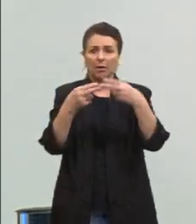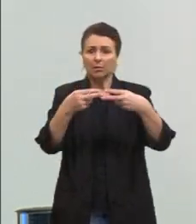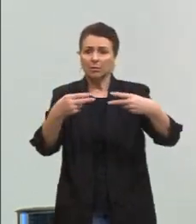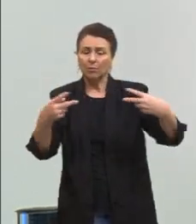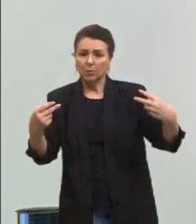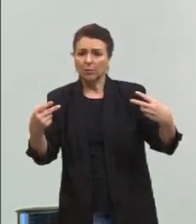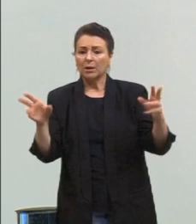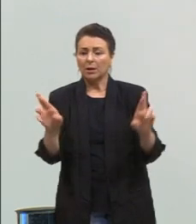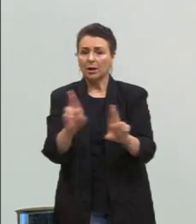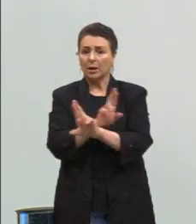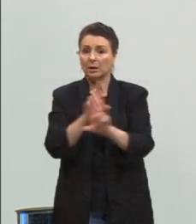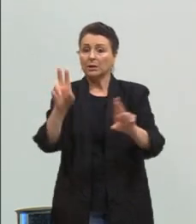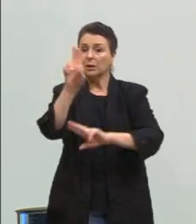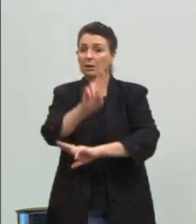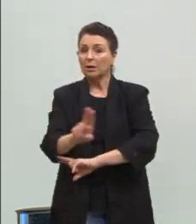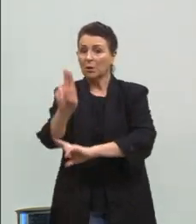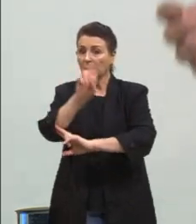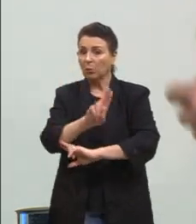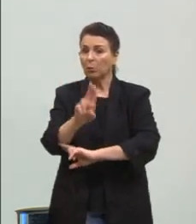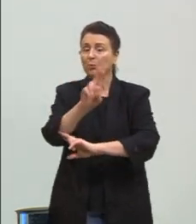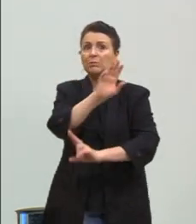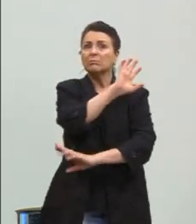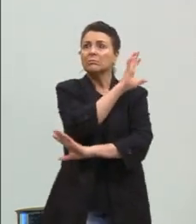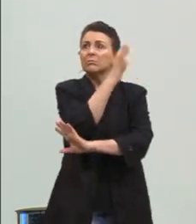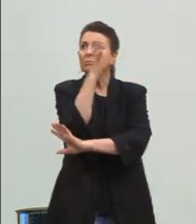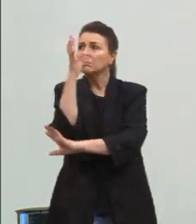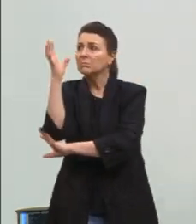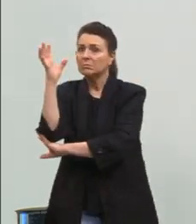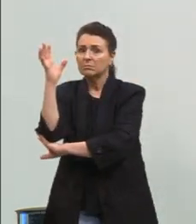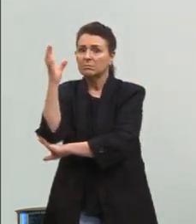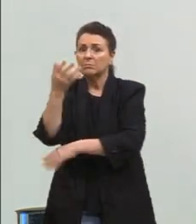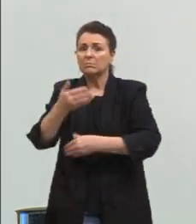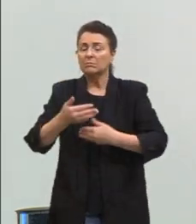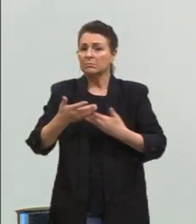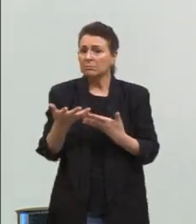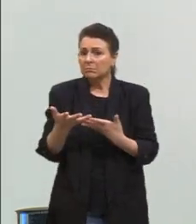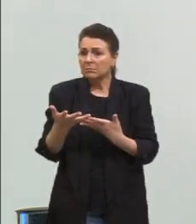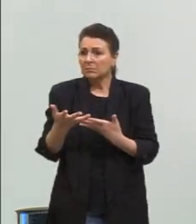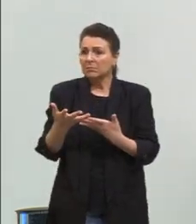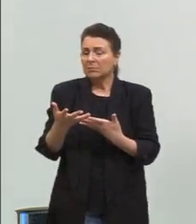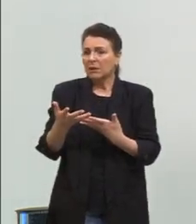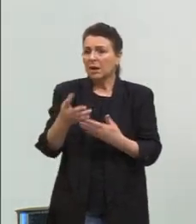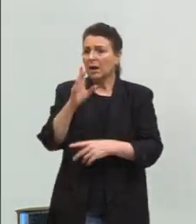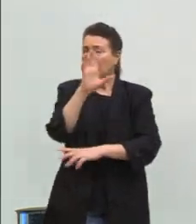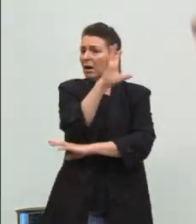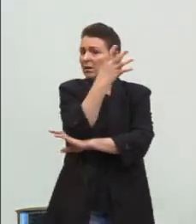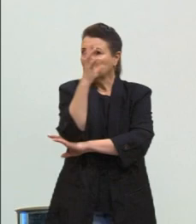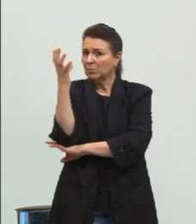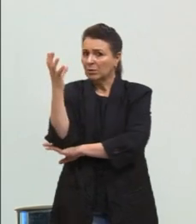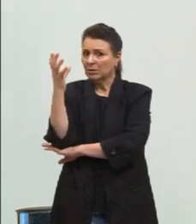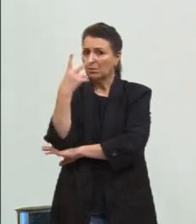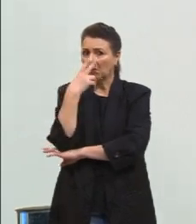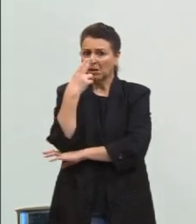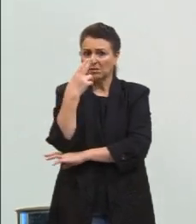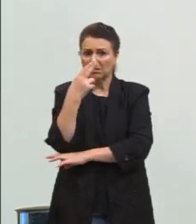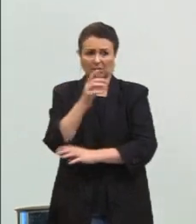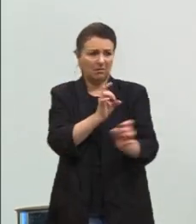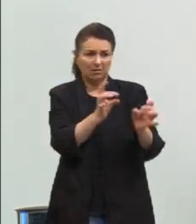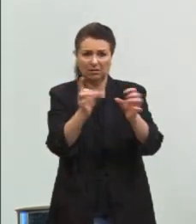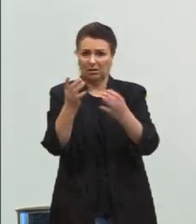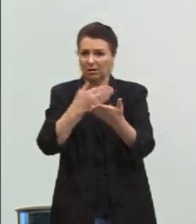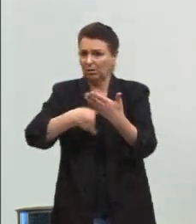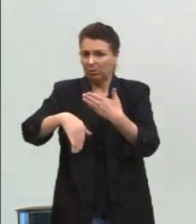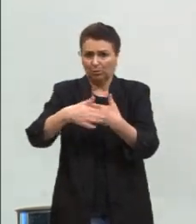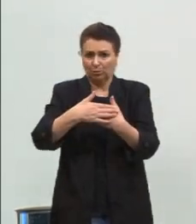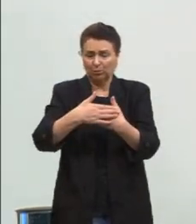relacionados ao uso dessa natureza muitas vezes é colocando ela como algo a ser comprado né ou a